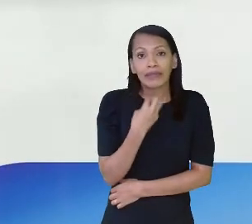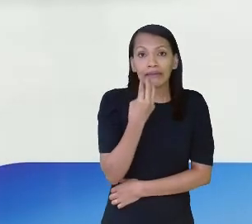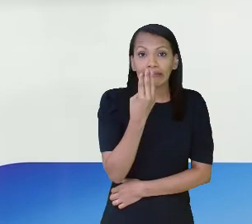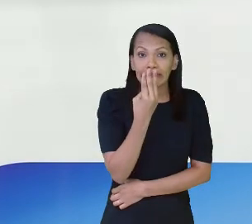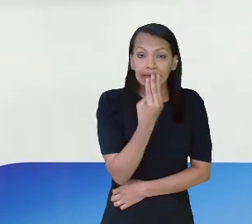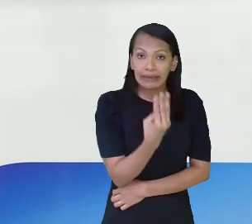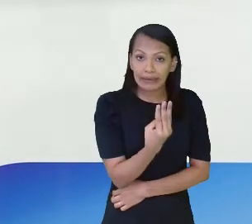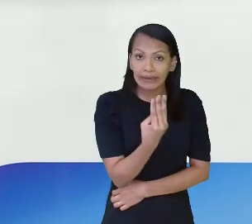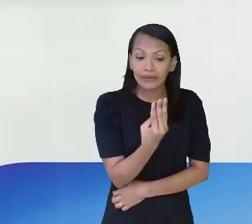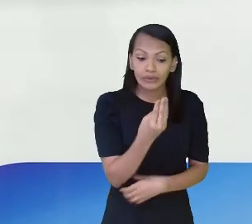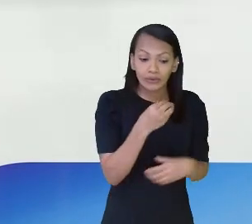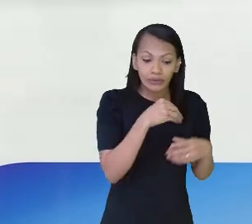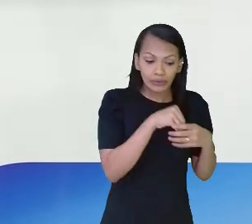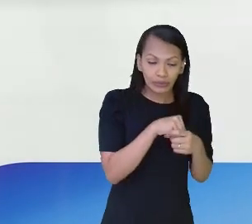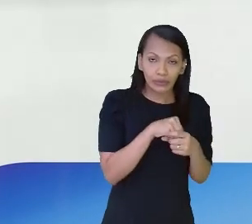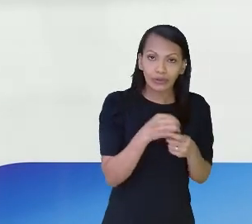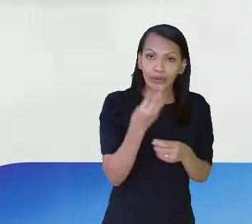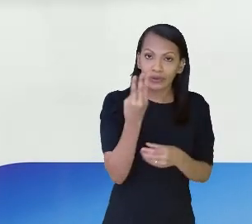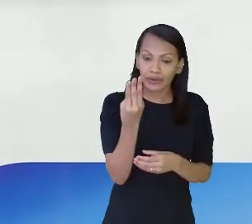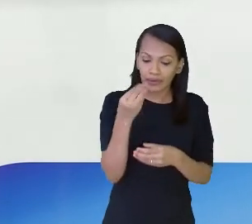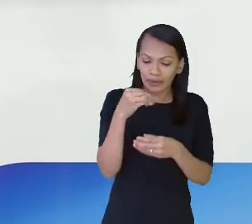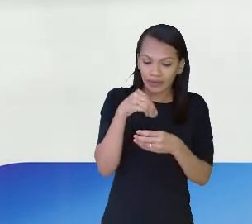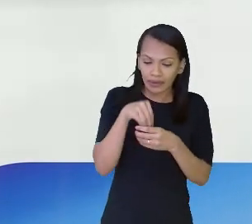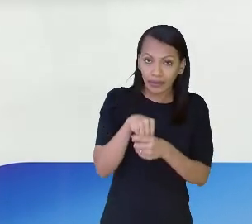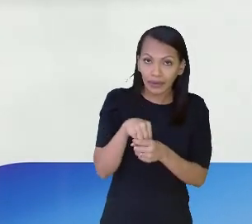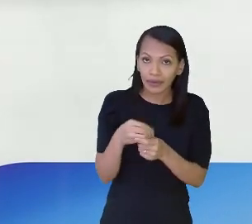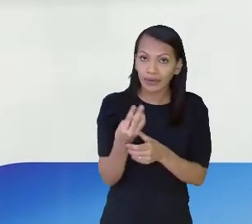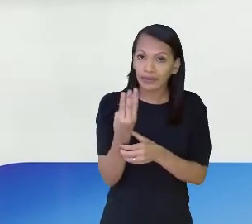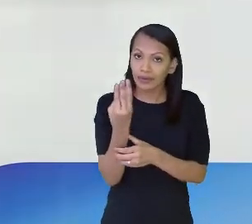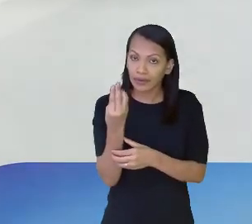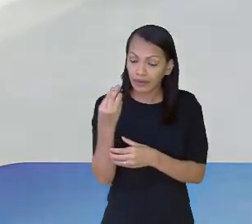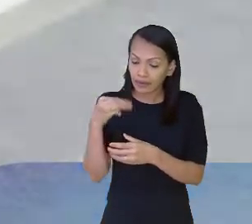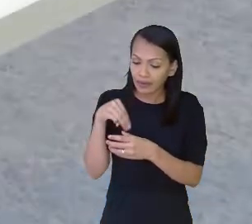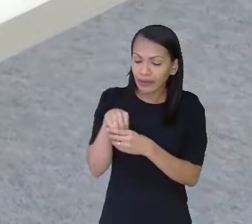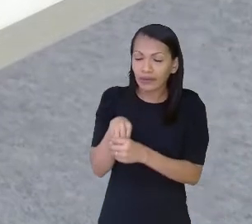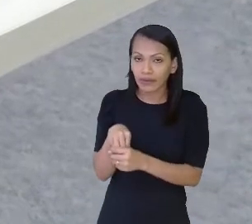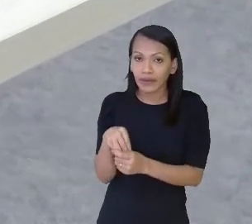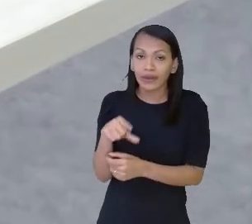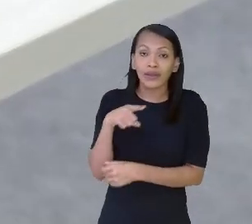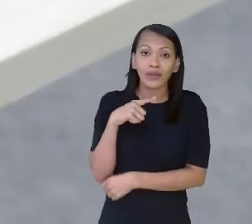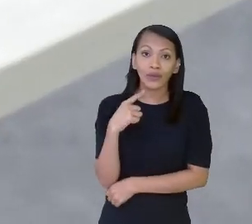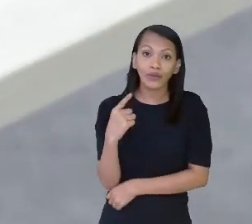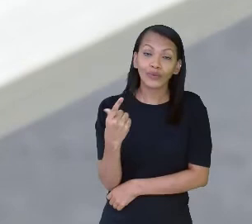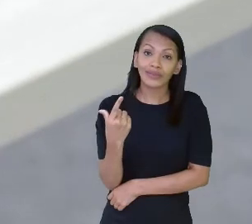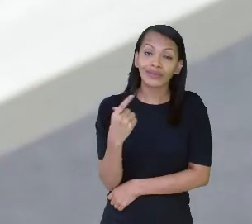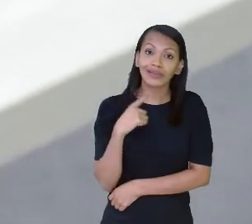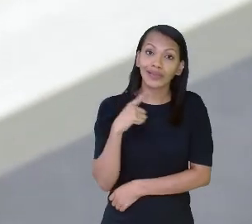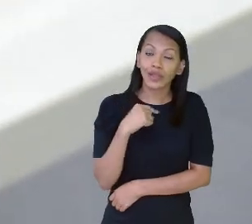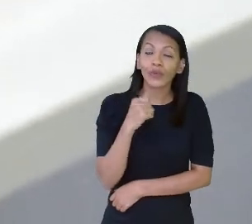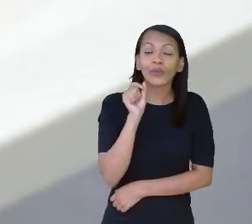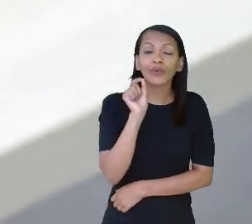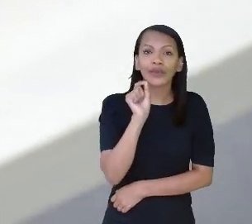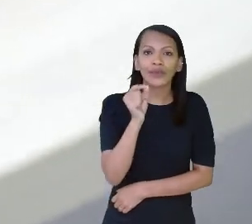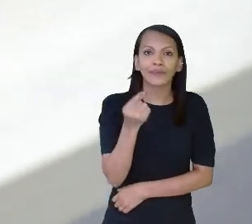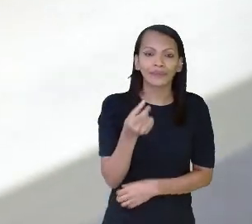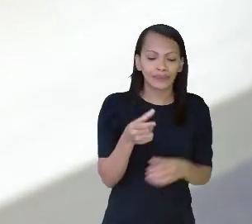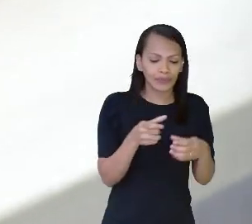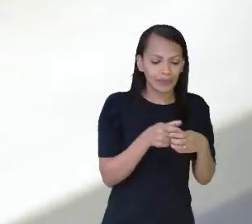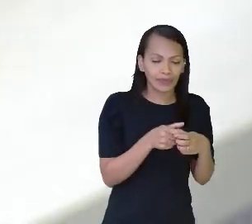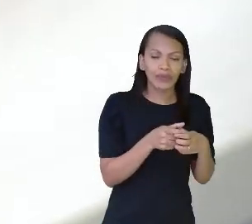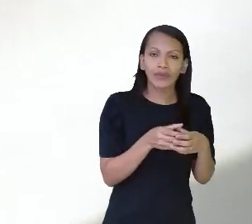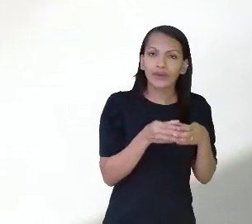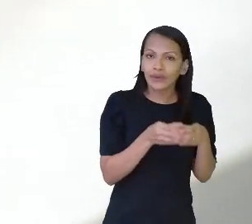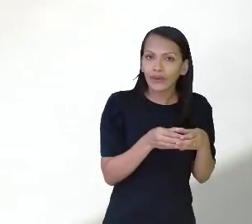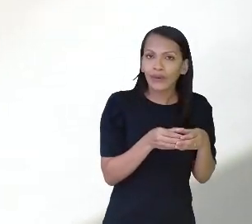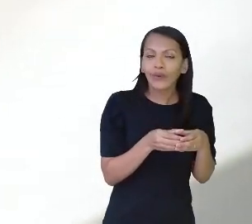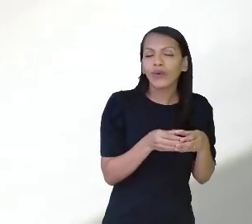casa dessa. 3. Eu tenho 12 casinhas.